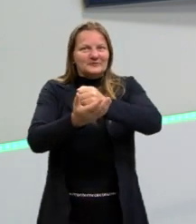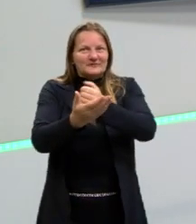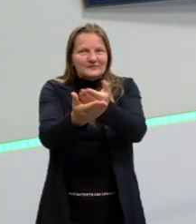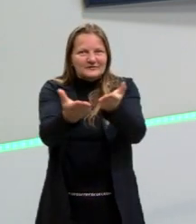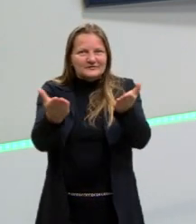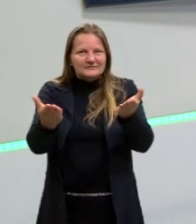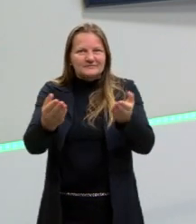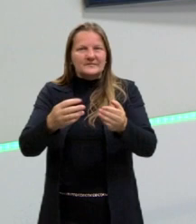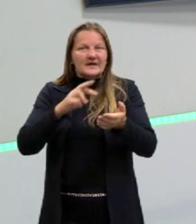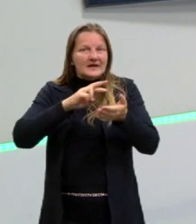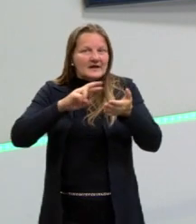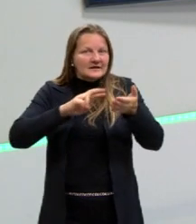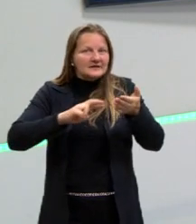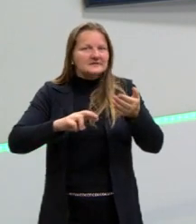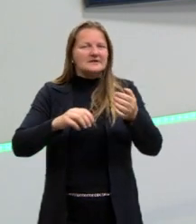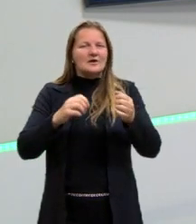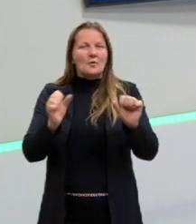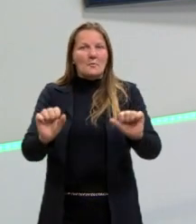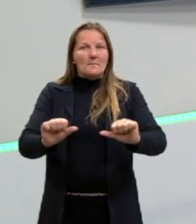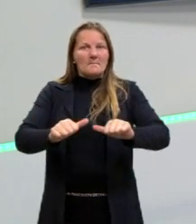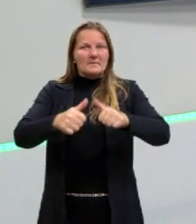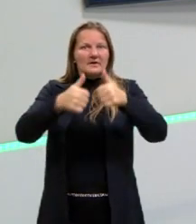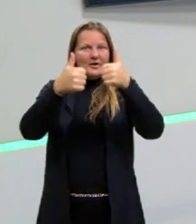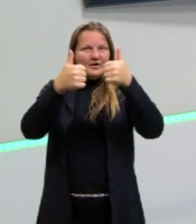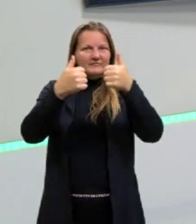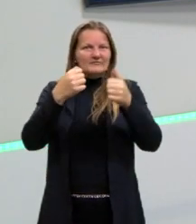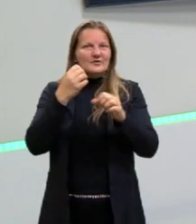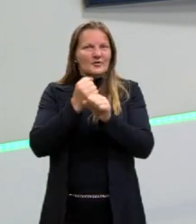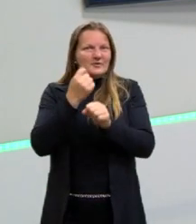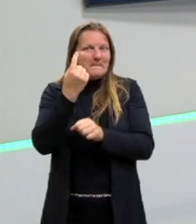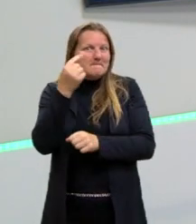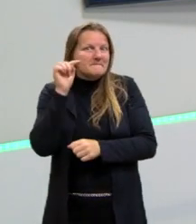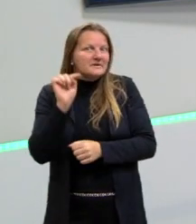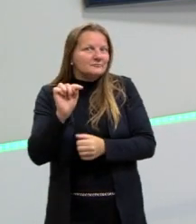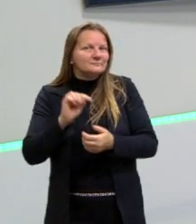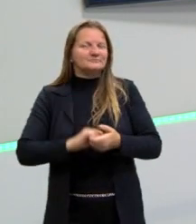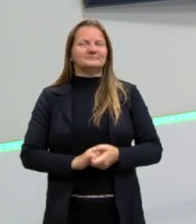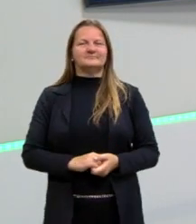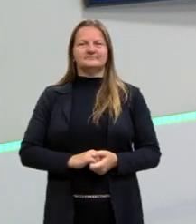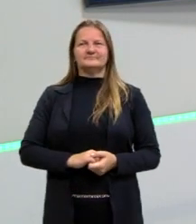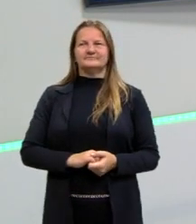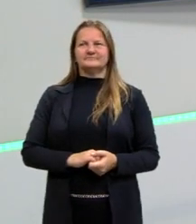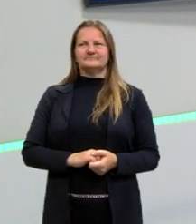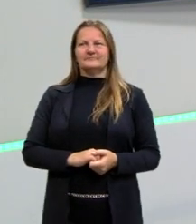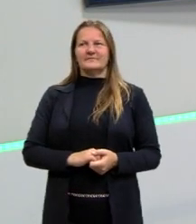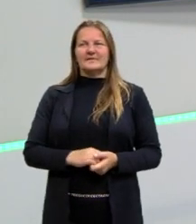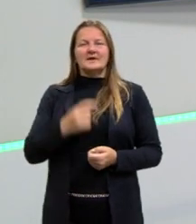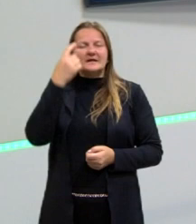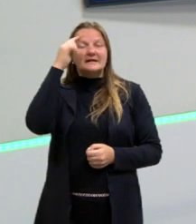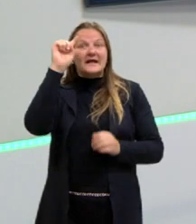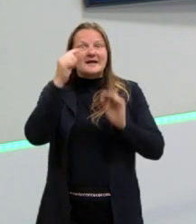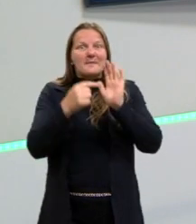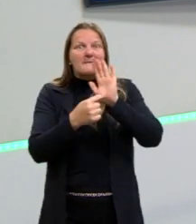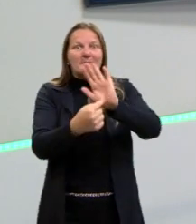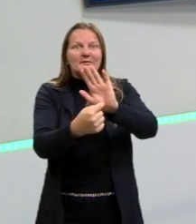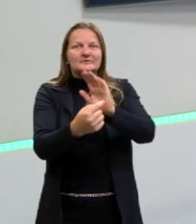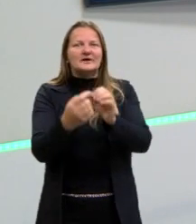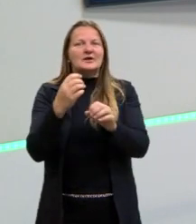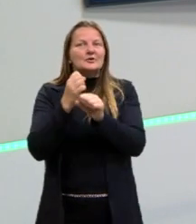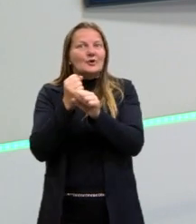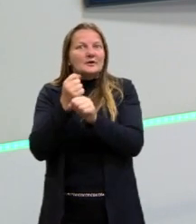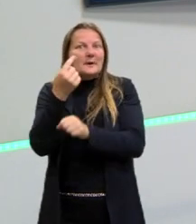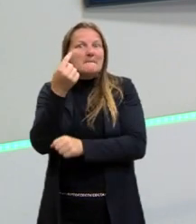aí lá melhor na redação, tá? Então a ideia aqui é mostrar para vocês que a nota mil